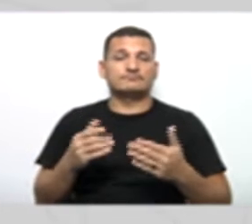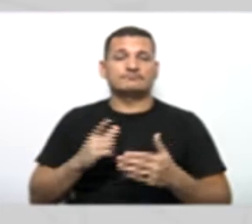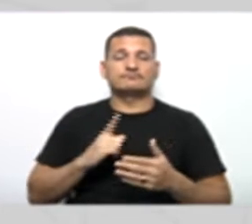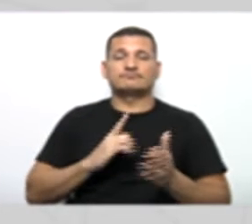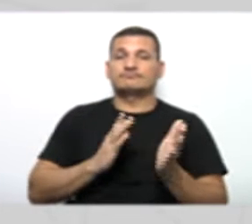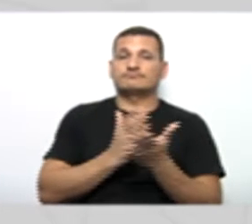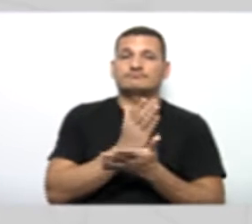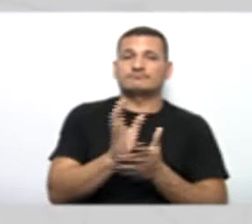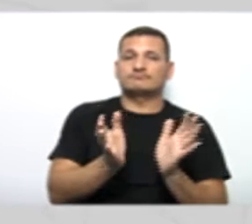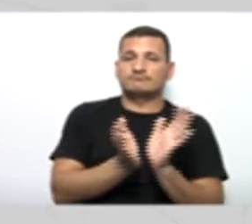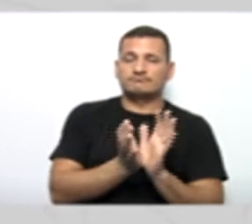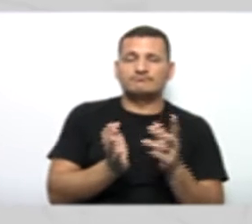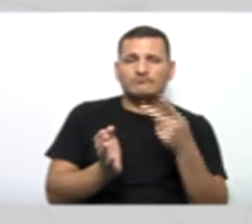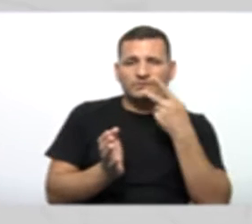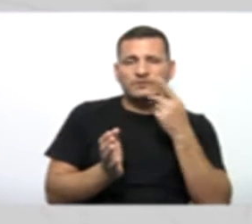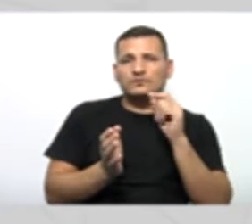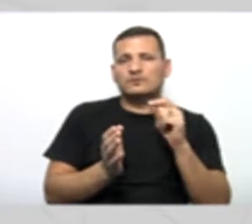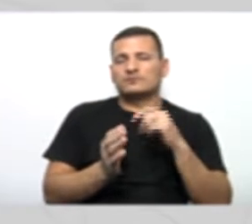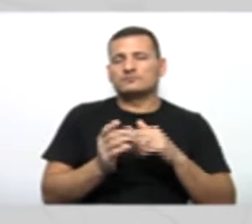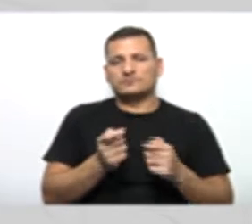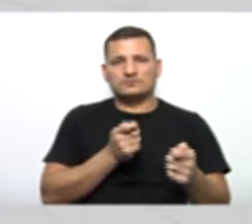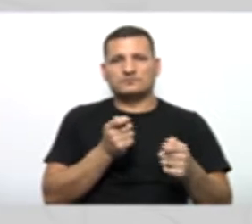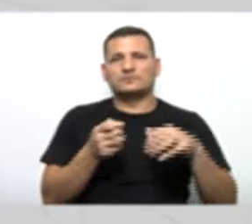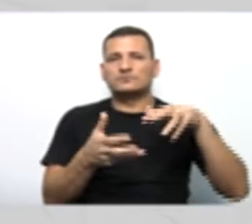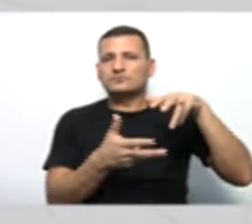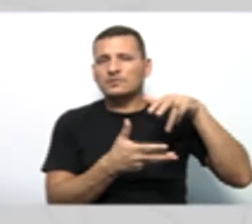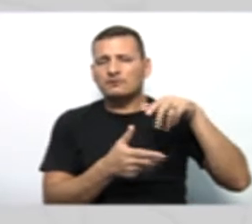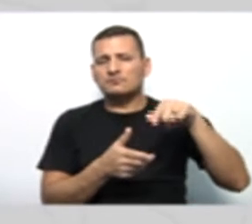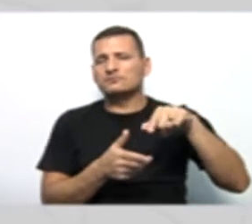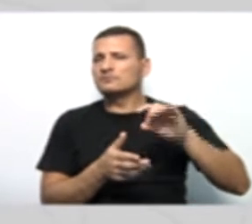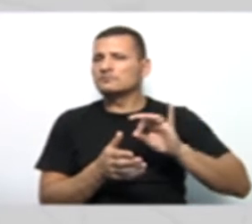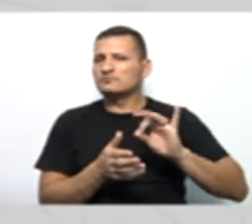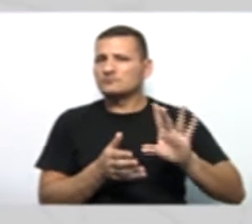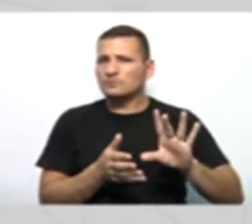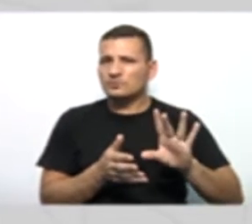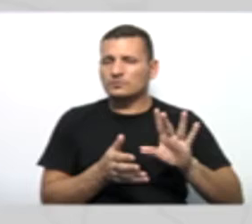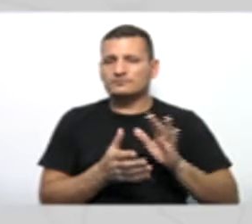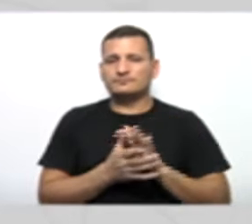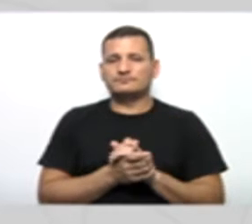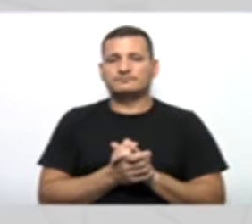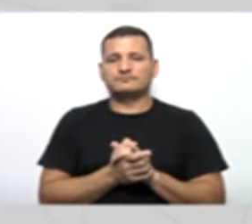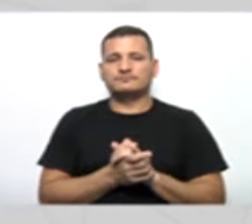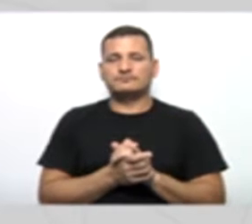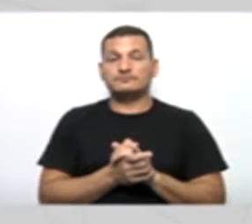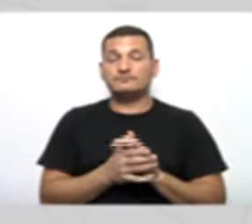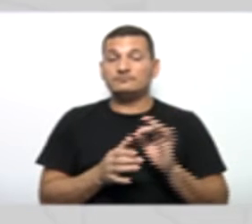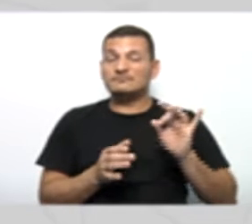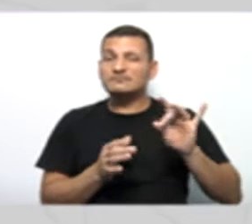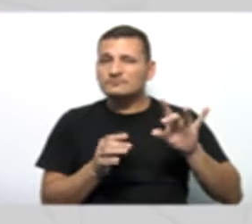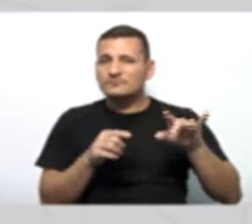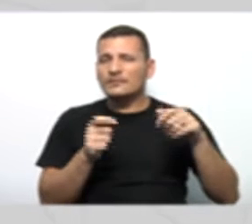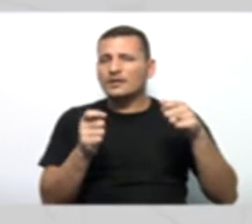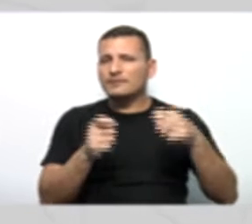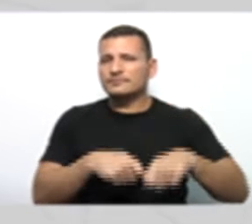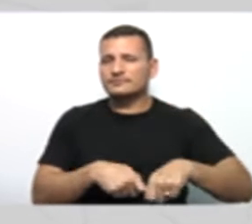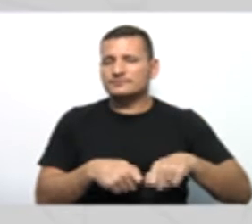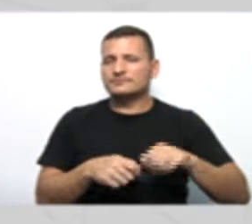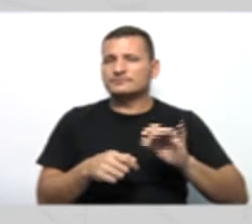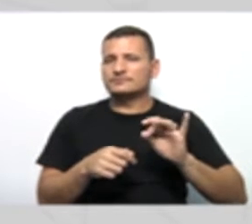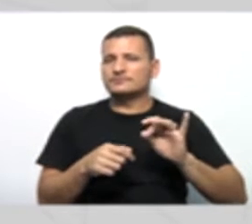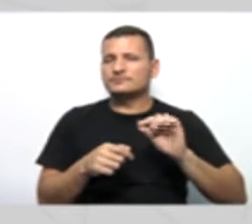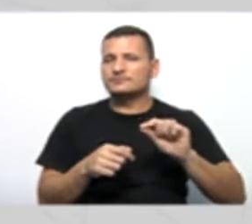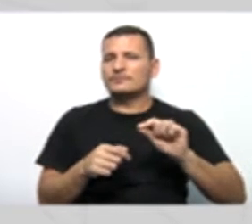classificam o desenvolvimento sustentável apenas como aquele desenvolvimento que é capaz de fazer com que